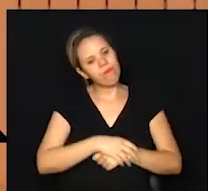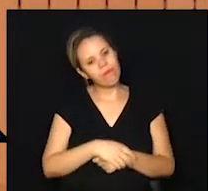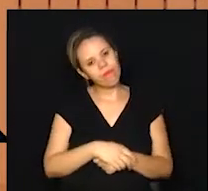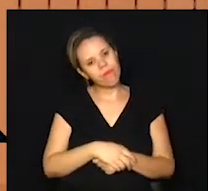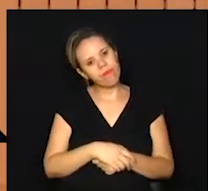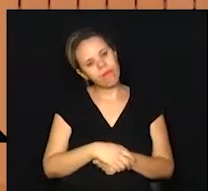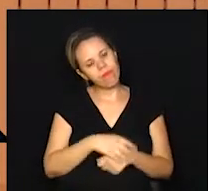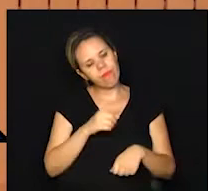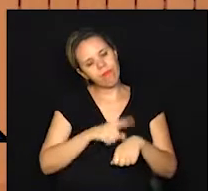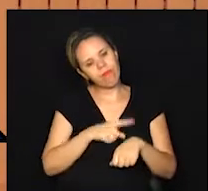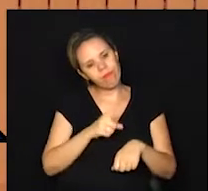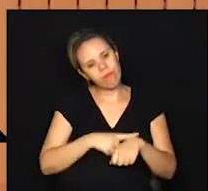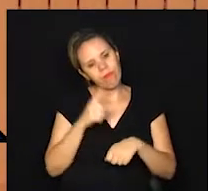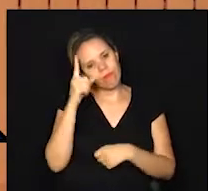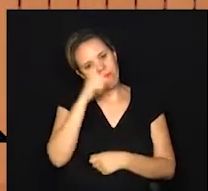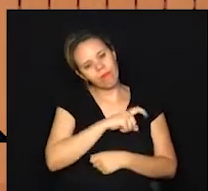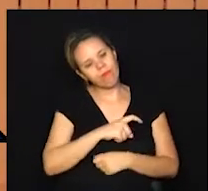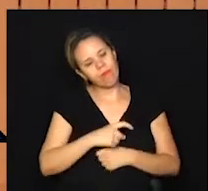este momento difícil,